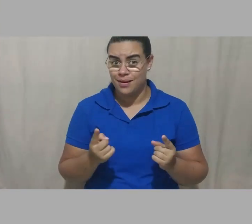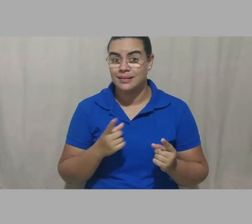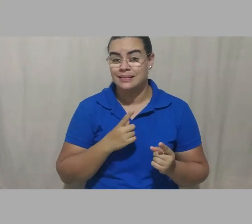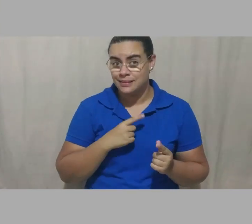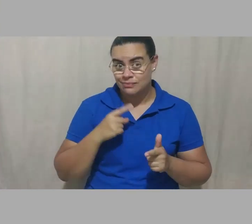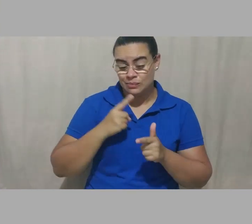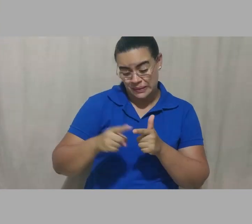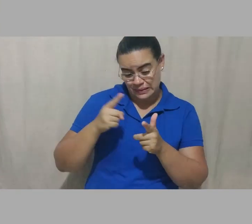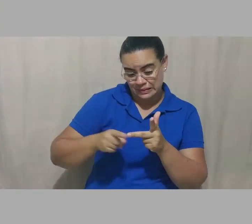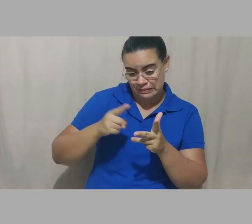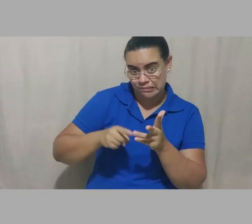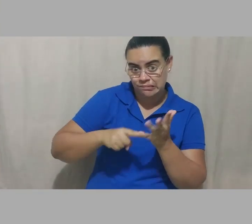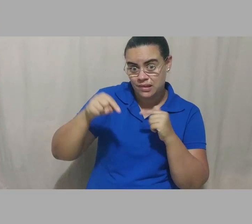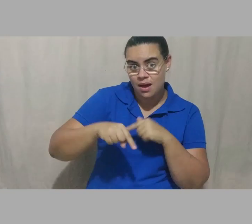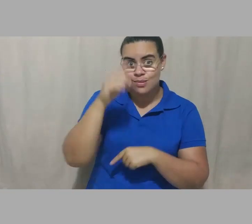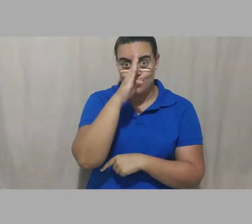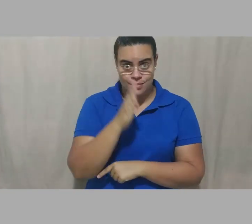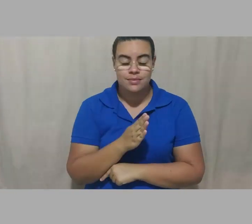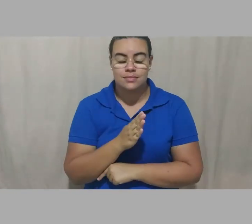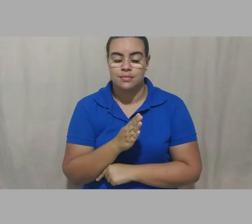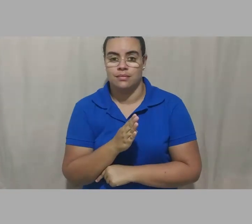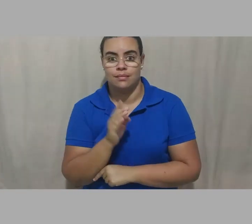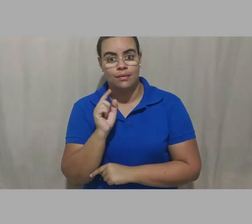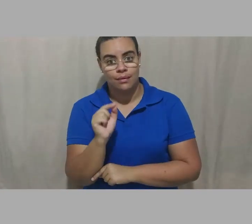né? Só que há uma grande problemática no Brasil,